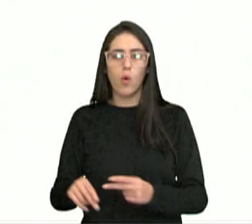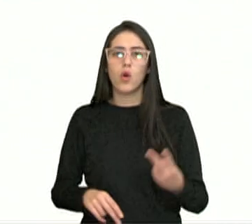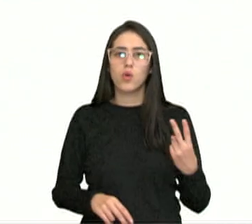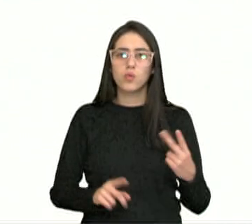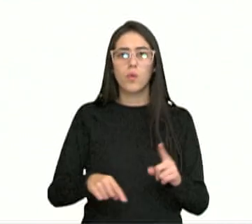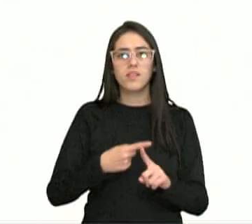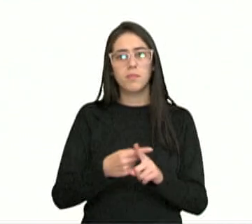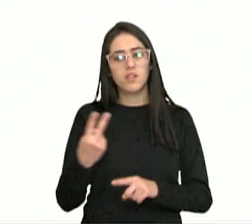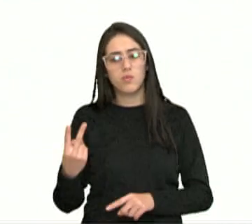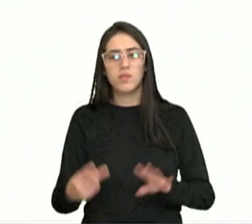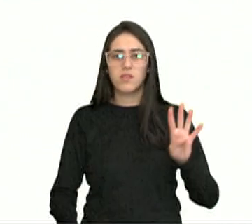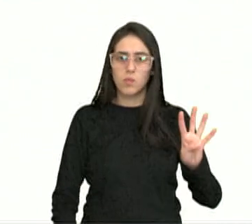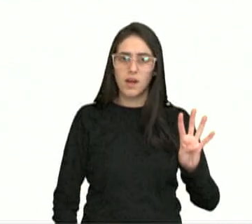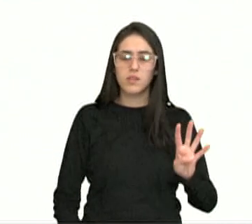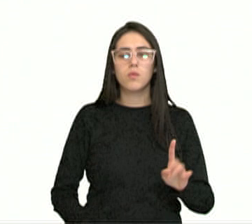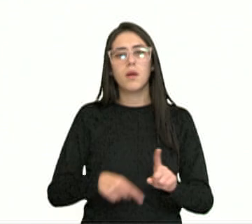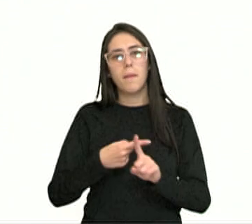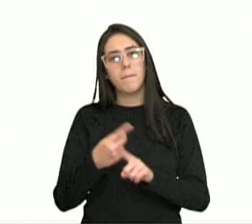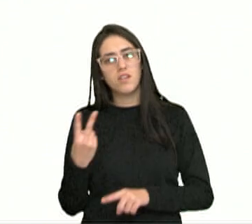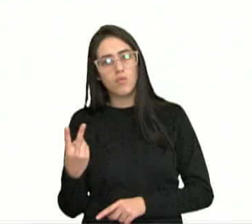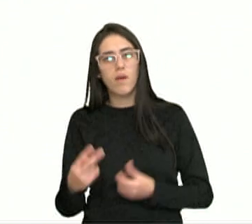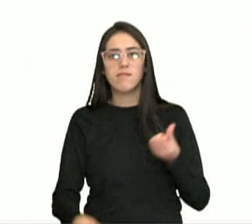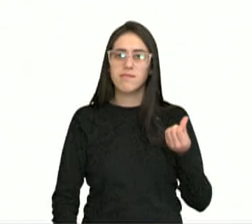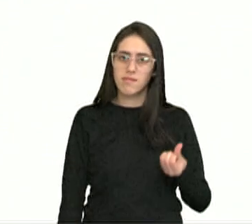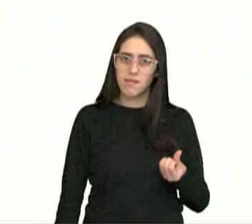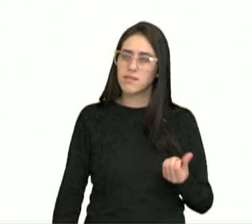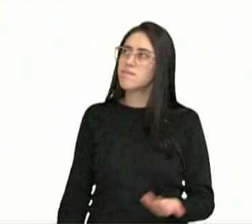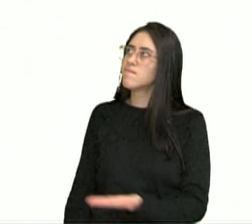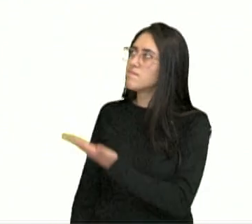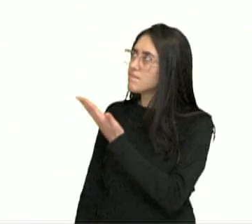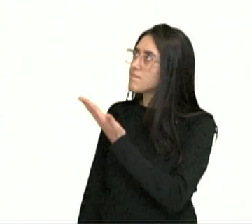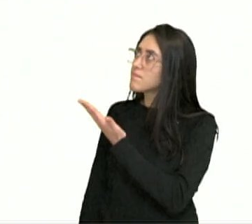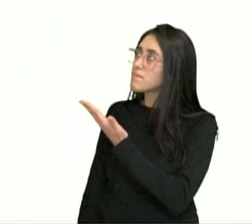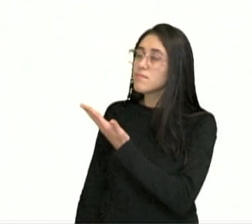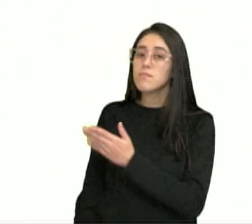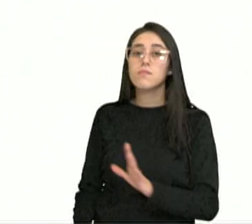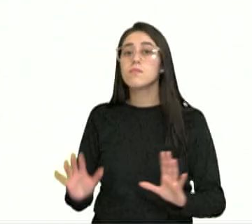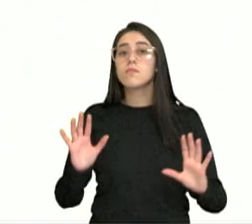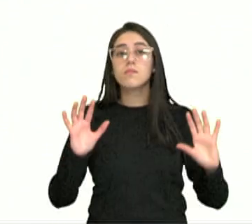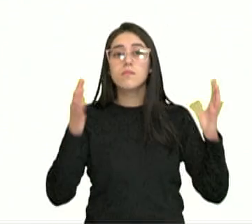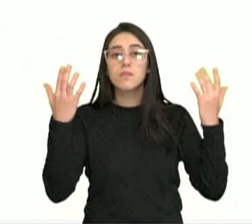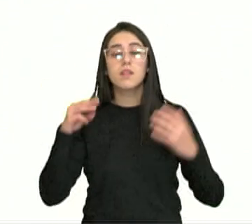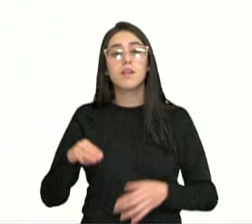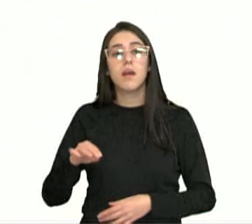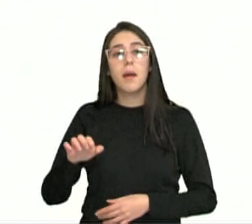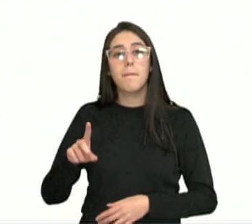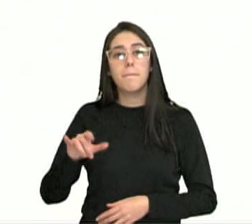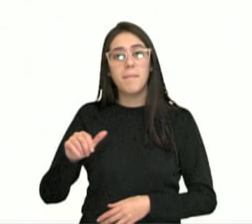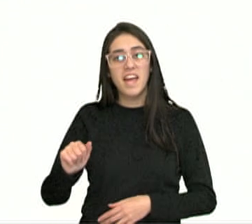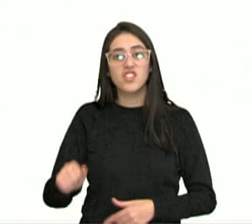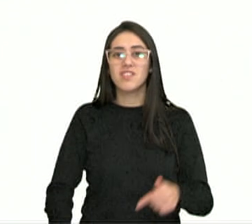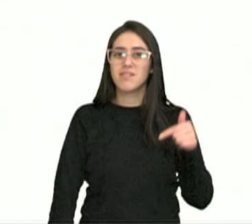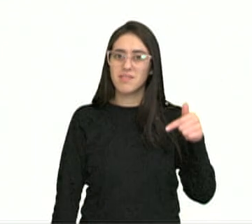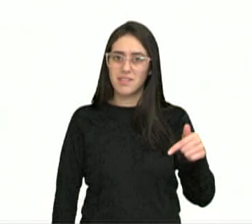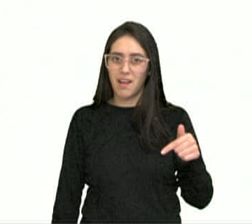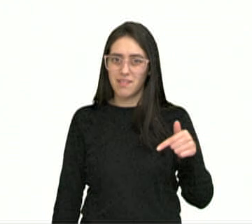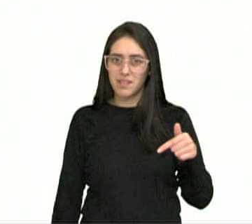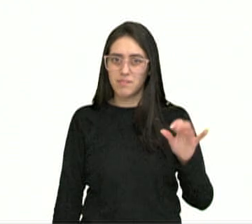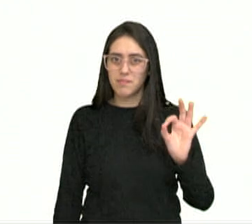2, 4, mais 2, 6. O que aconteceu? Deu uma média ponderada 7,